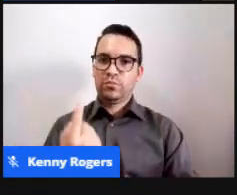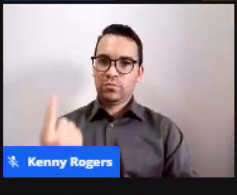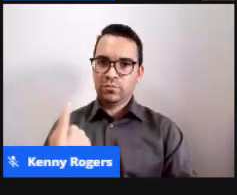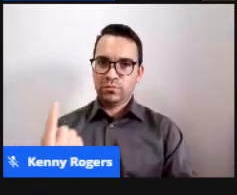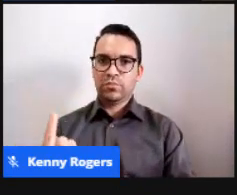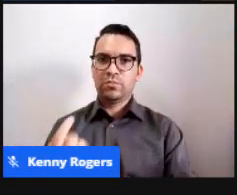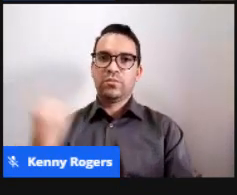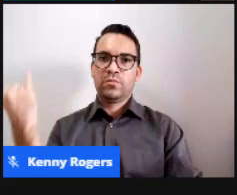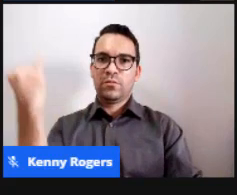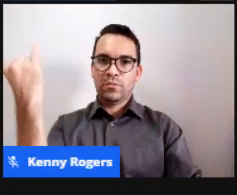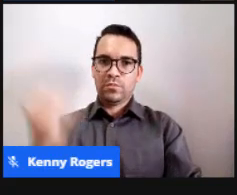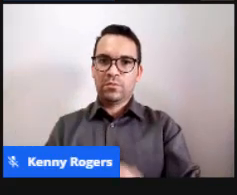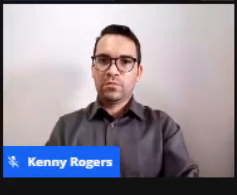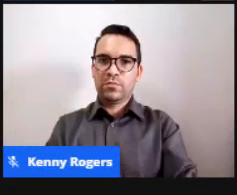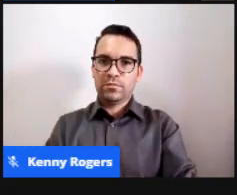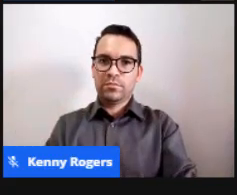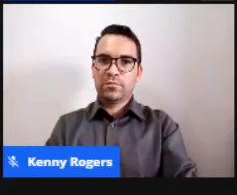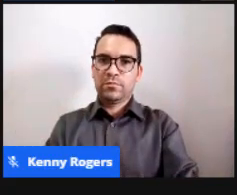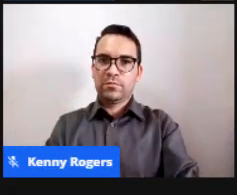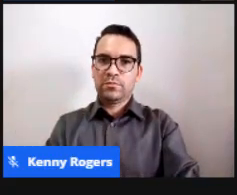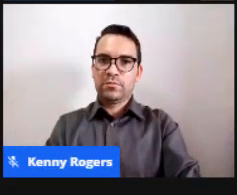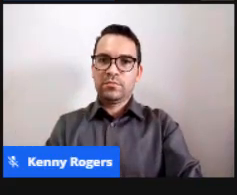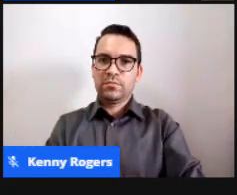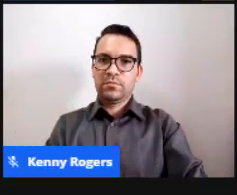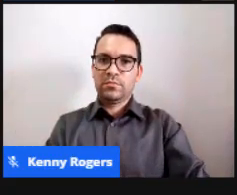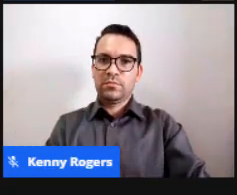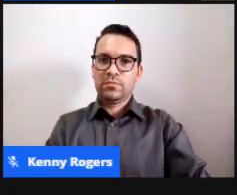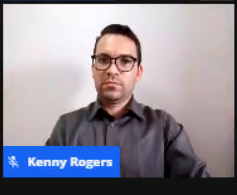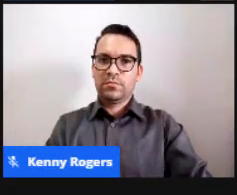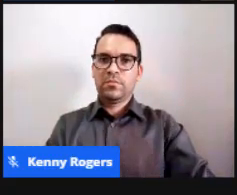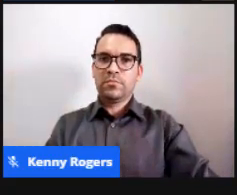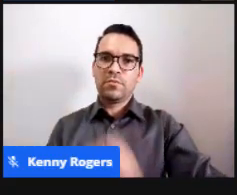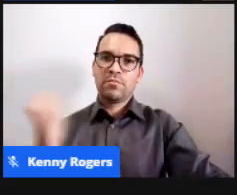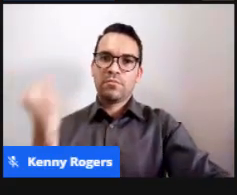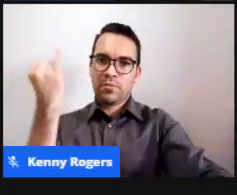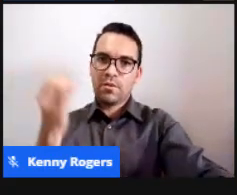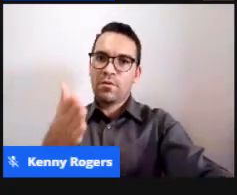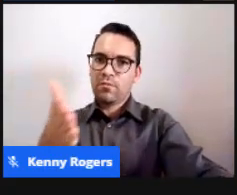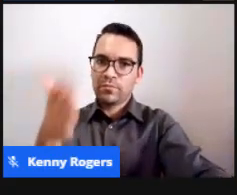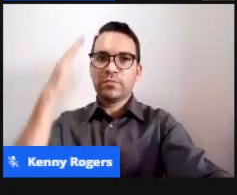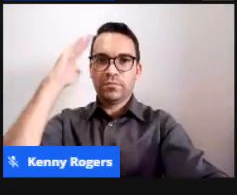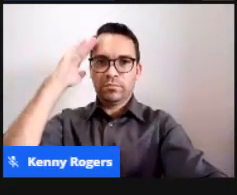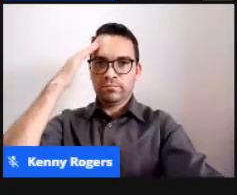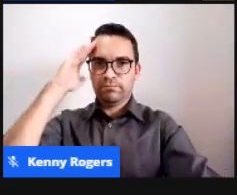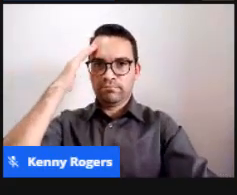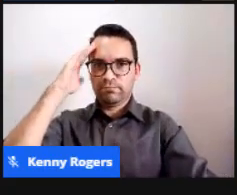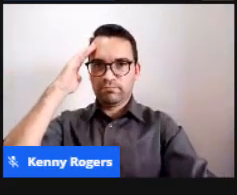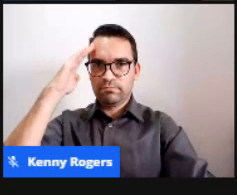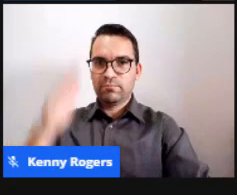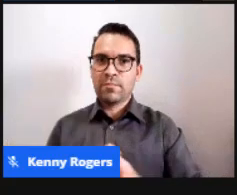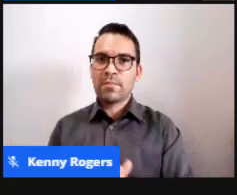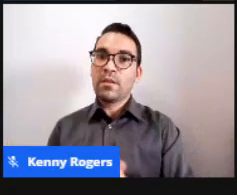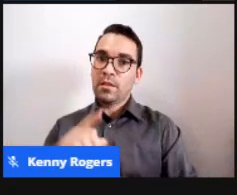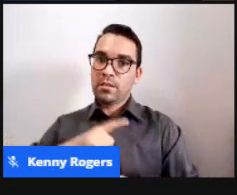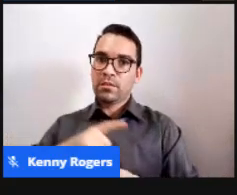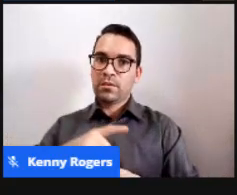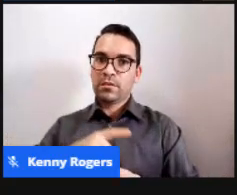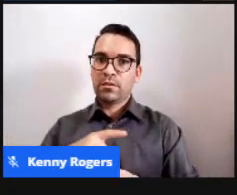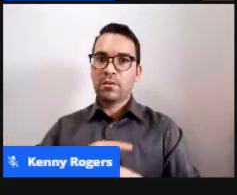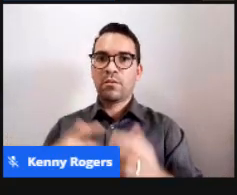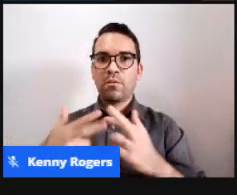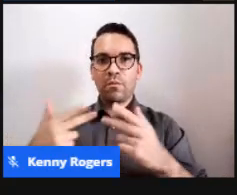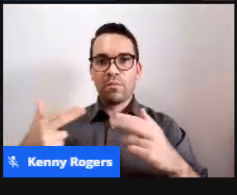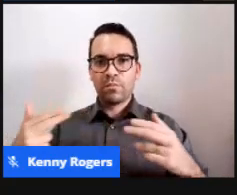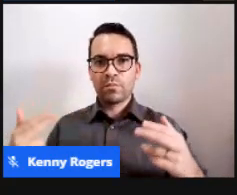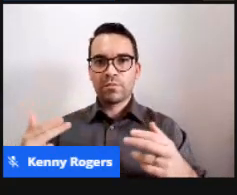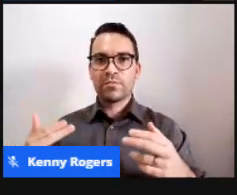Então, essa é uma das coisas que eu queria falar para vocês. Então, essas são algumas fontes, né?